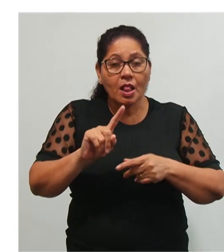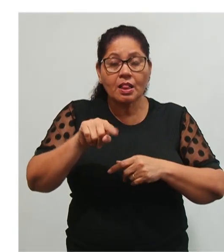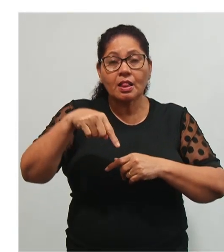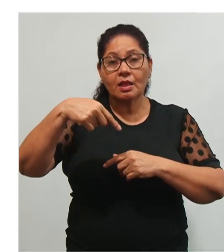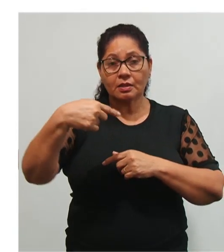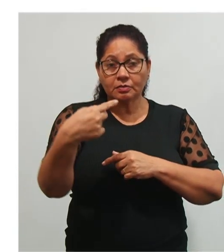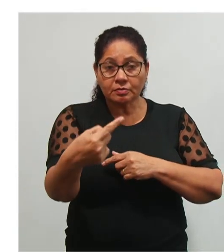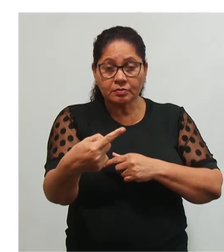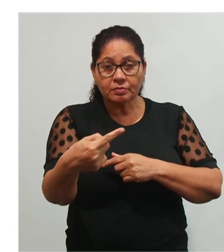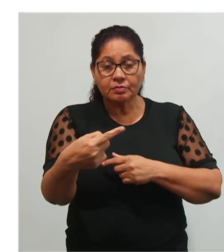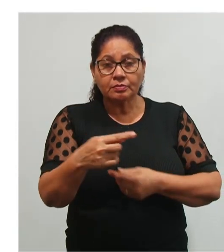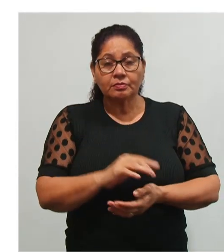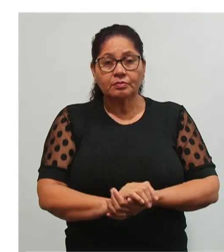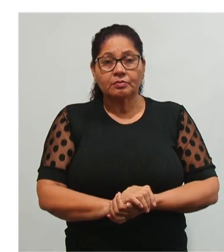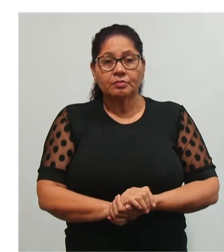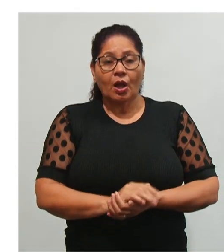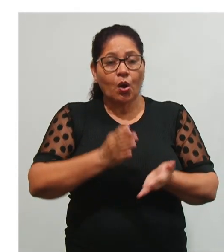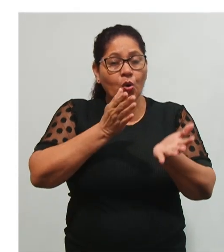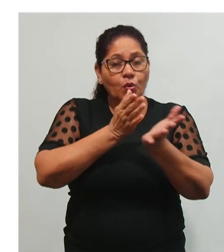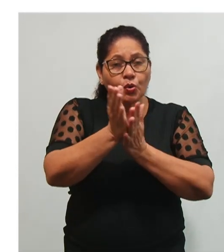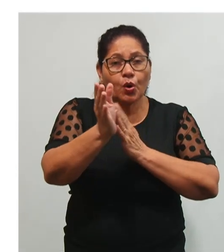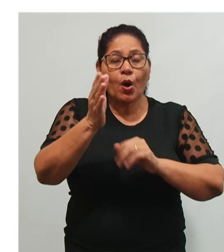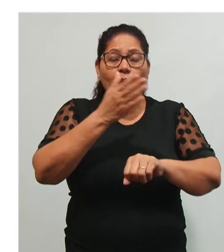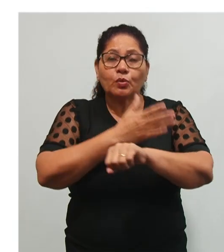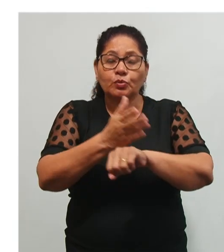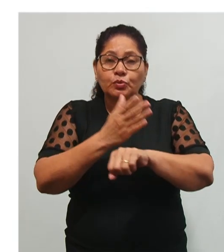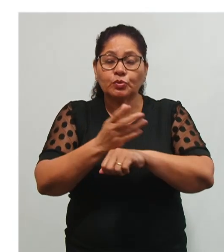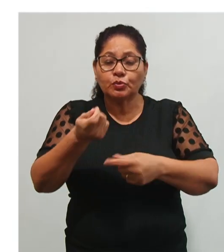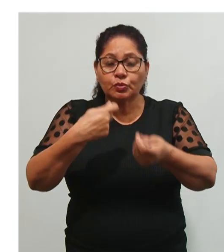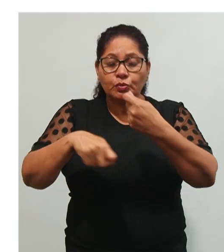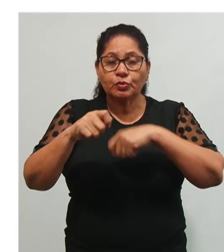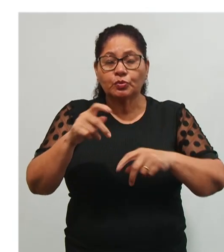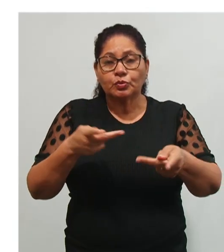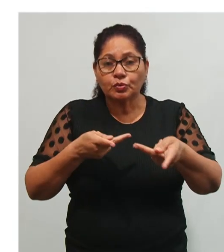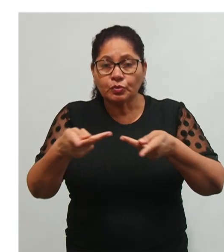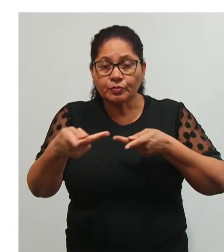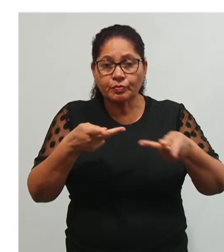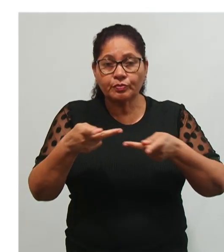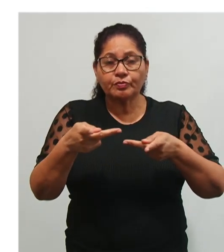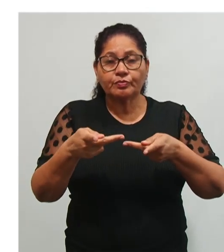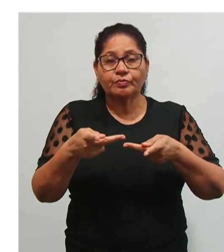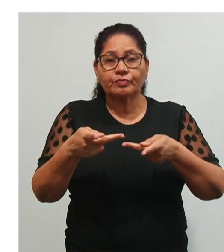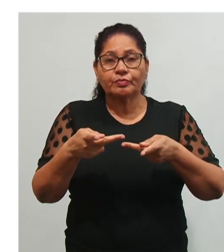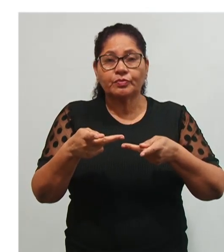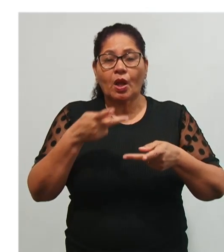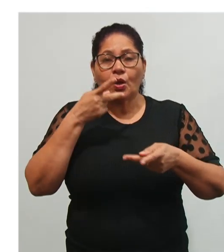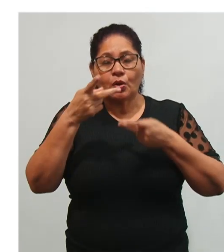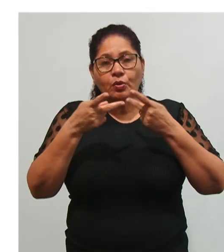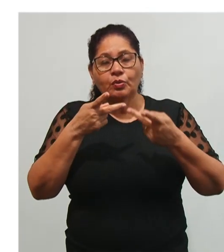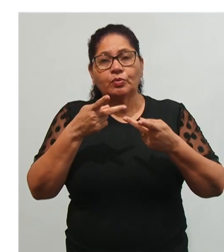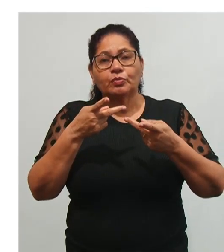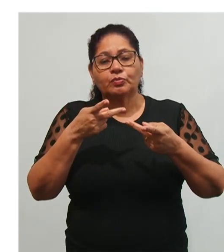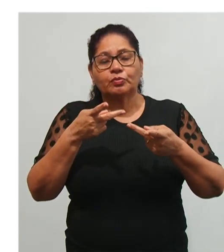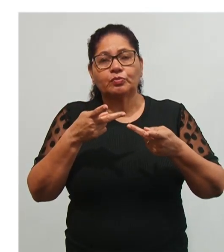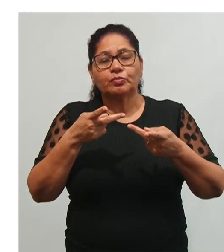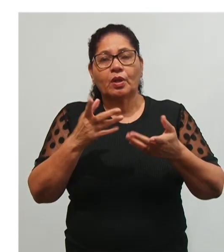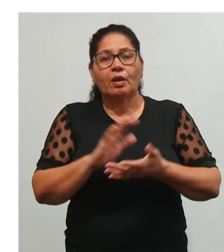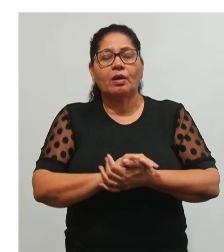Depois, um roteiro prático para a administração de projeto, que a gente fale do escopo de